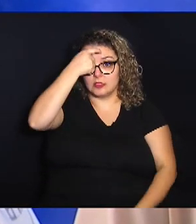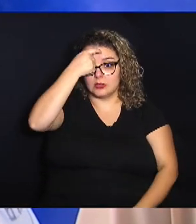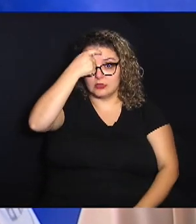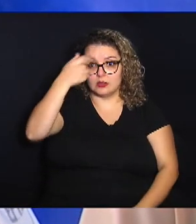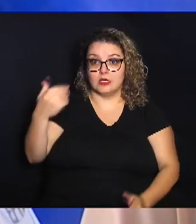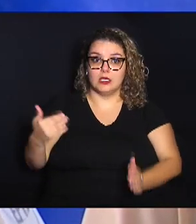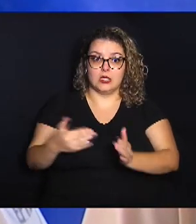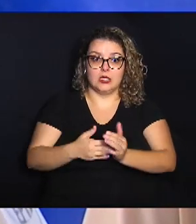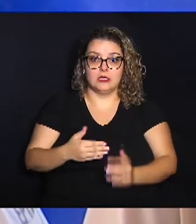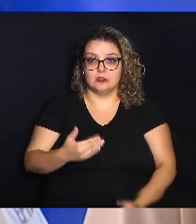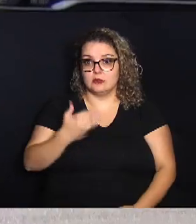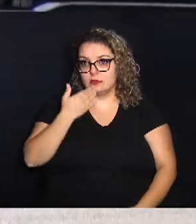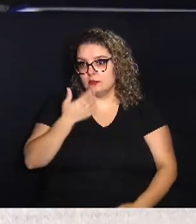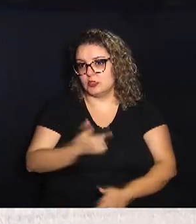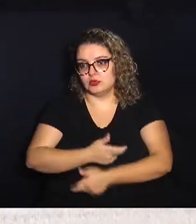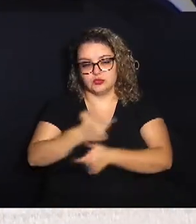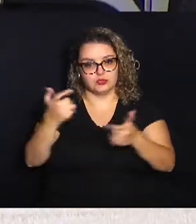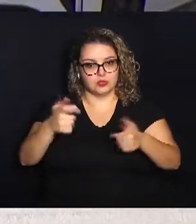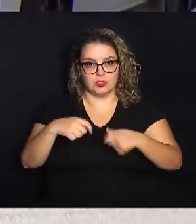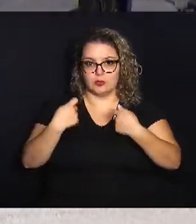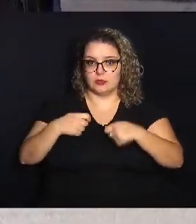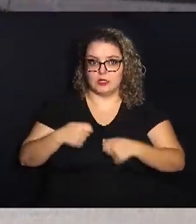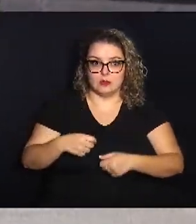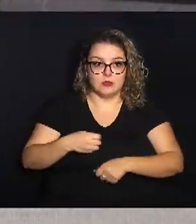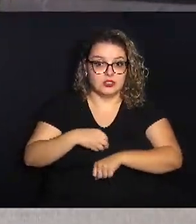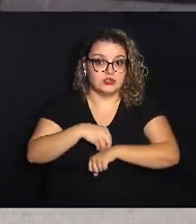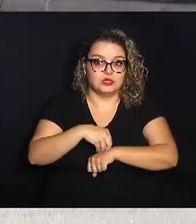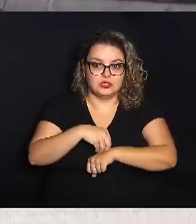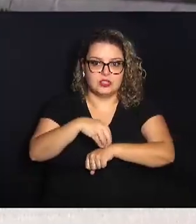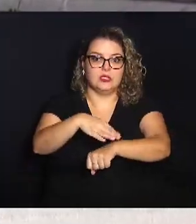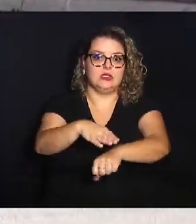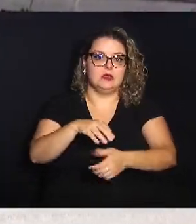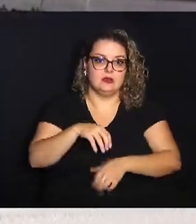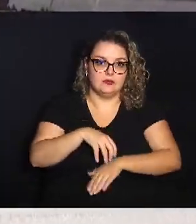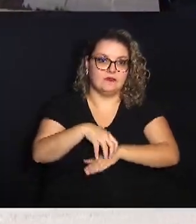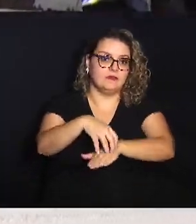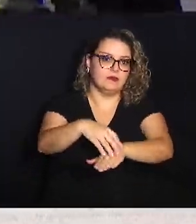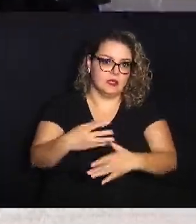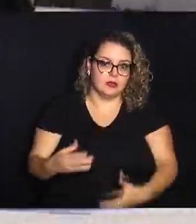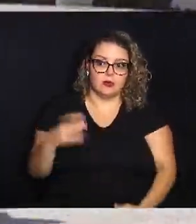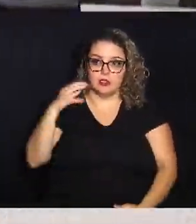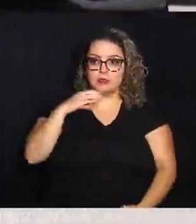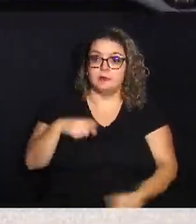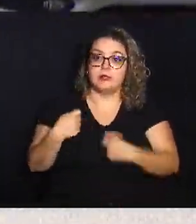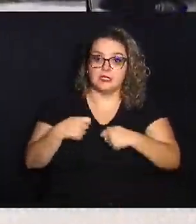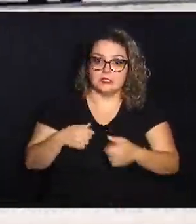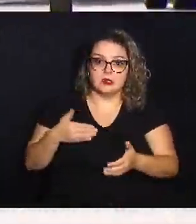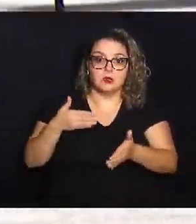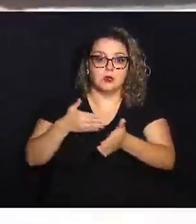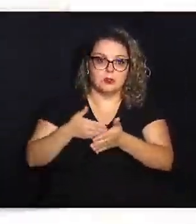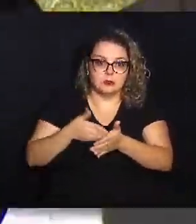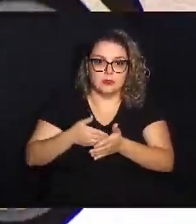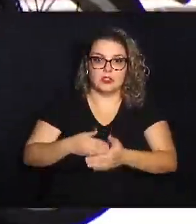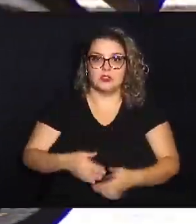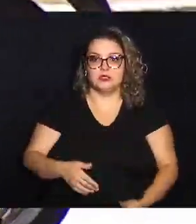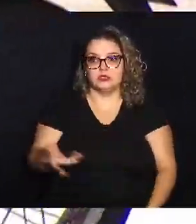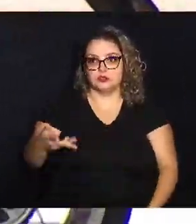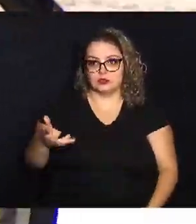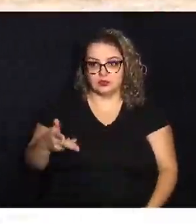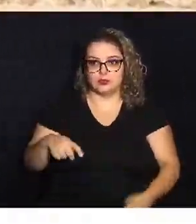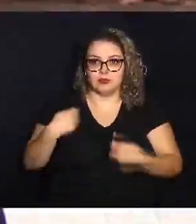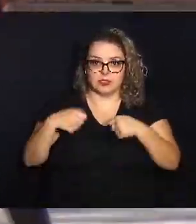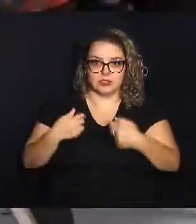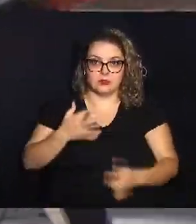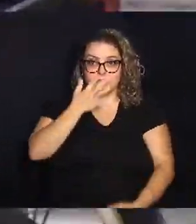com uma demanda alta, a necessidade de entregar aquela encomenda com rapidez, deve respeitar o limite de velocidade. Deve respeitar o limite de